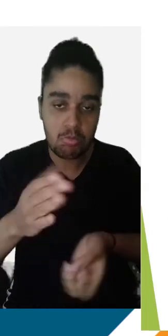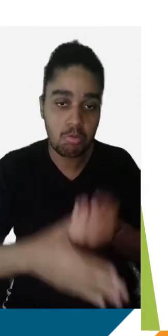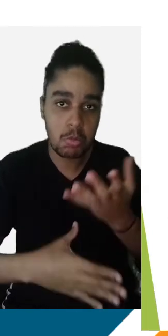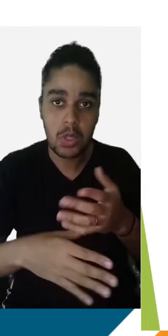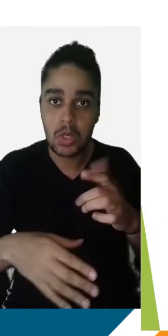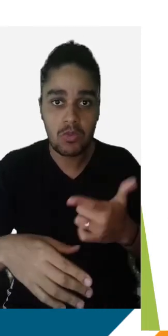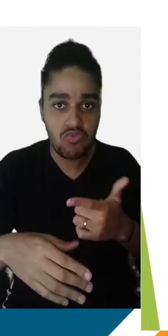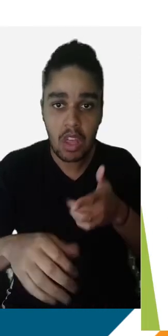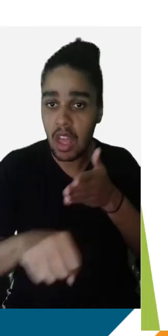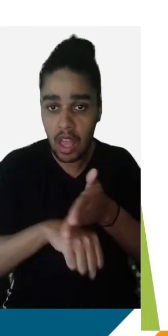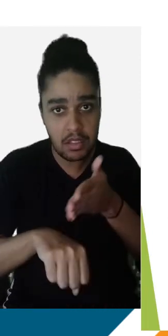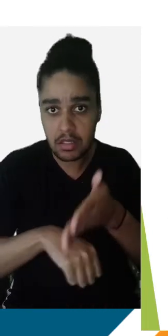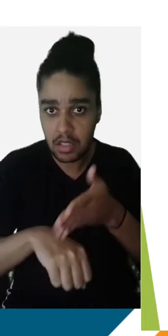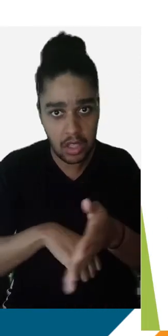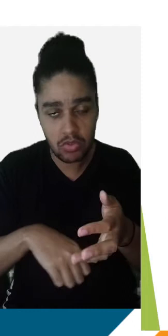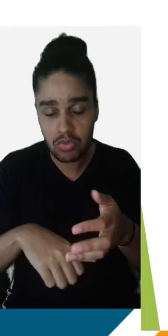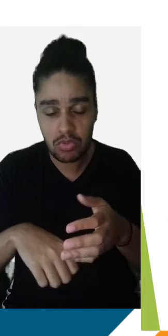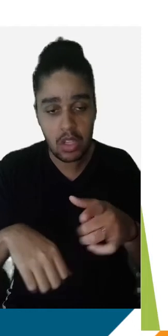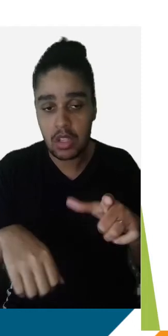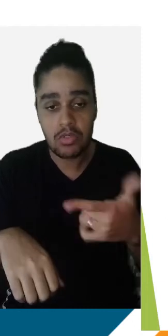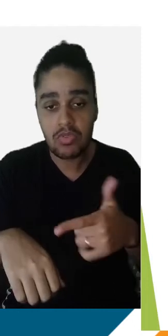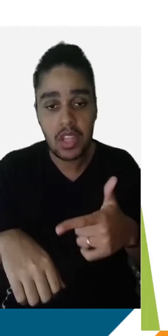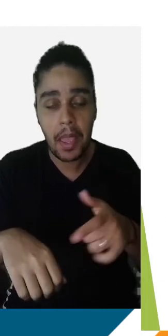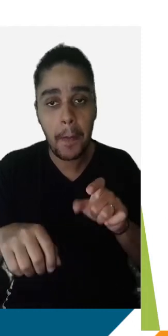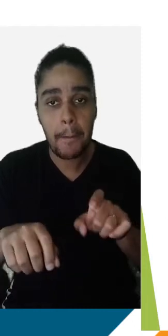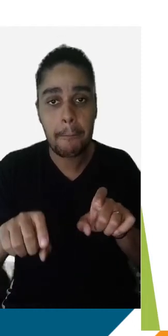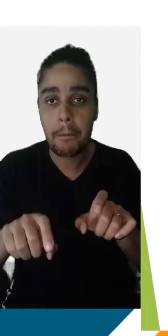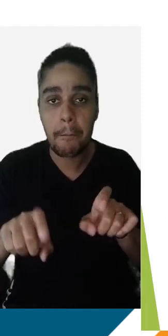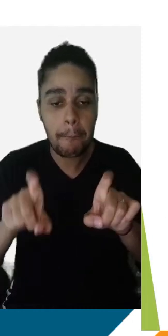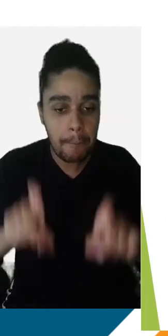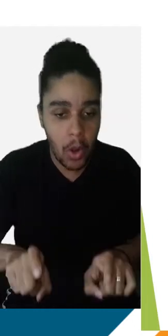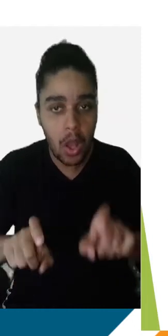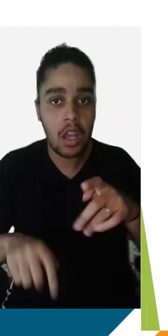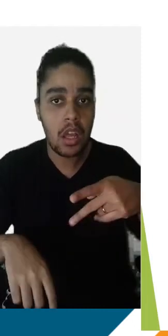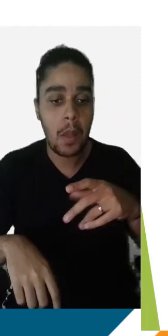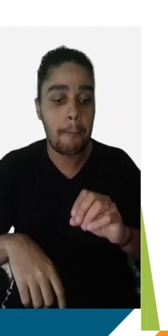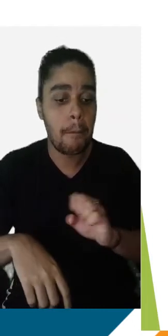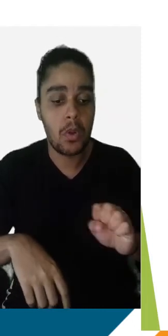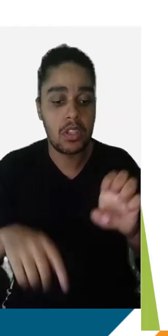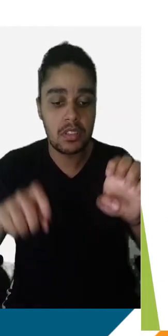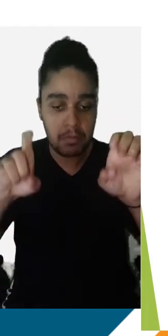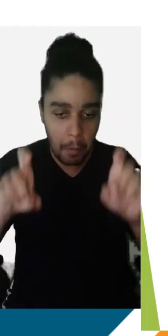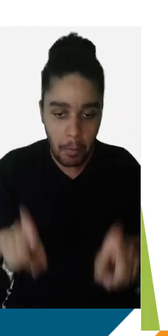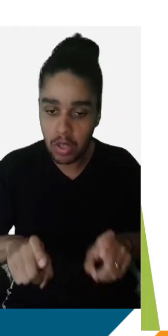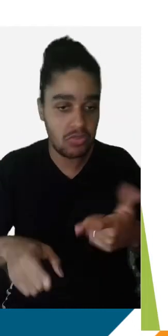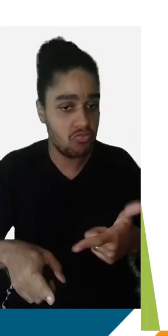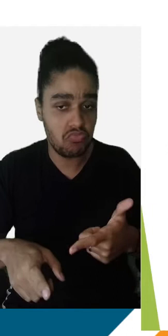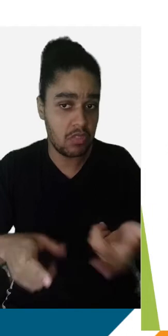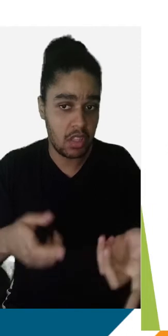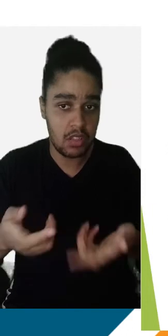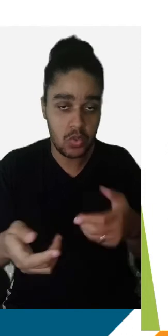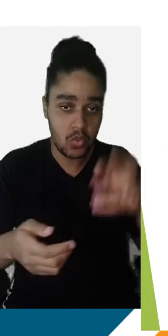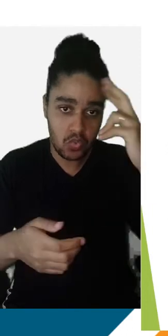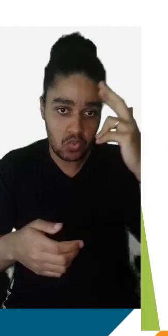acesso à terra através da posse, aquele contexto no qual esse camponês ele se torna o posseiro, o